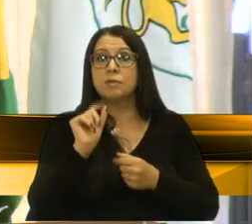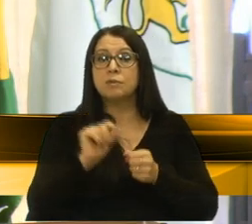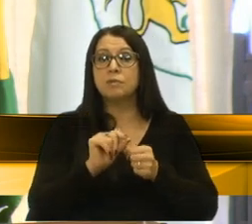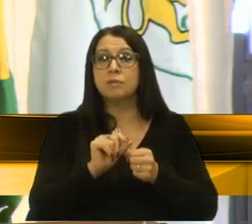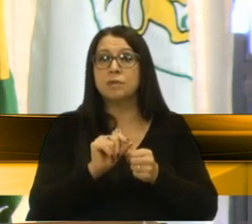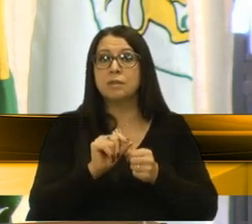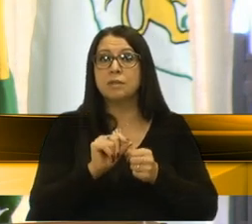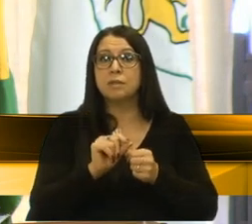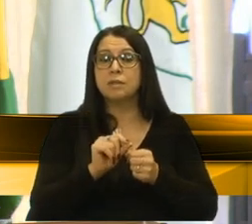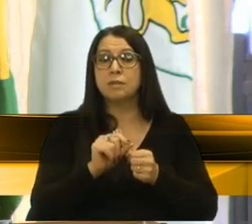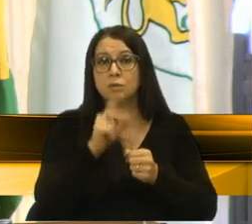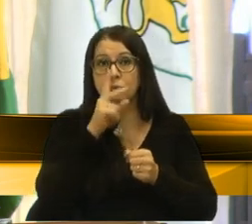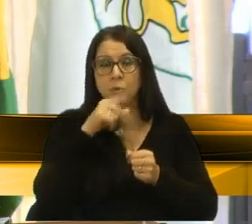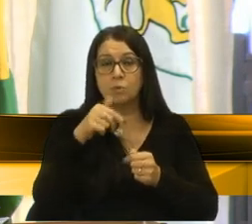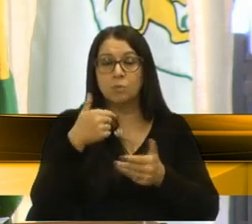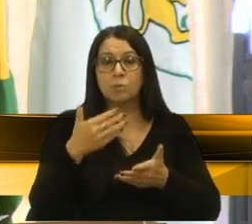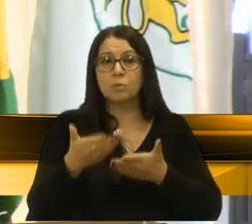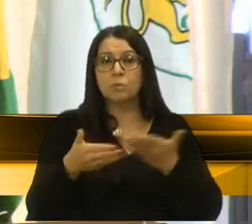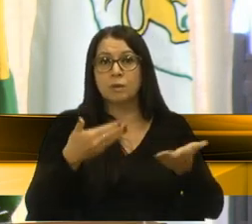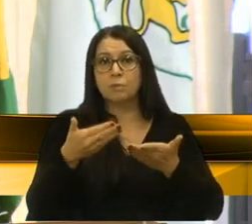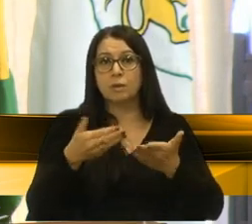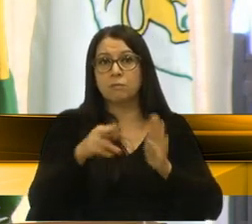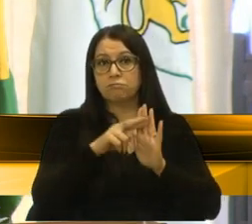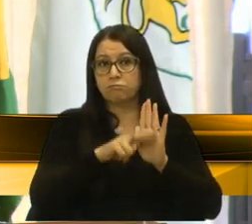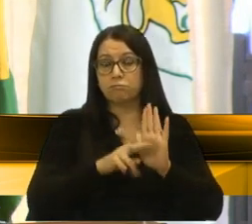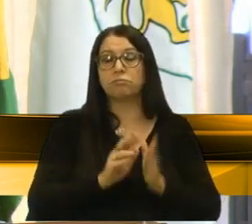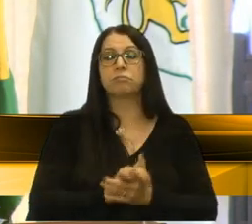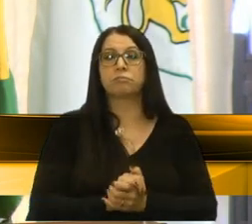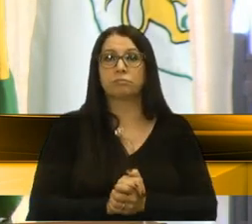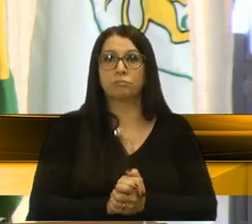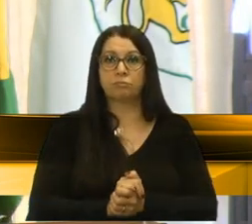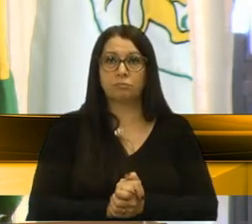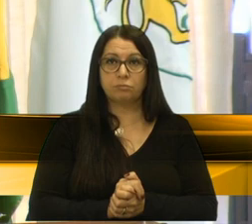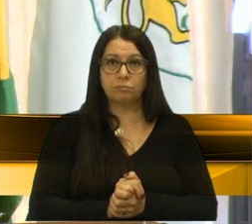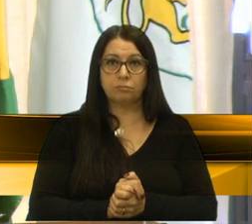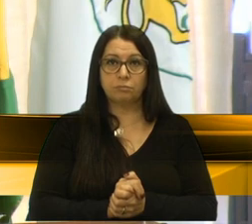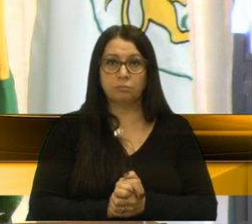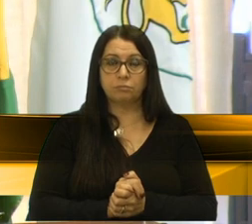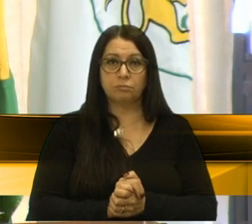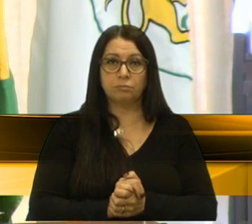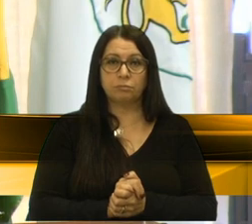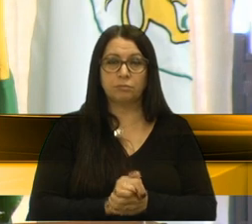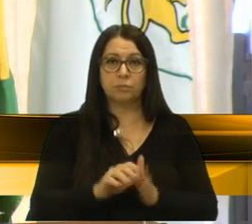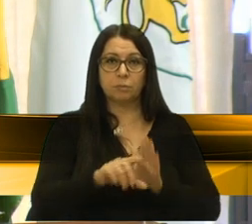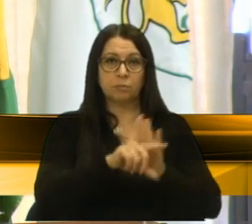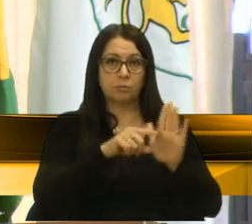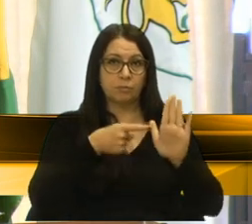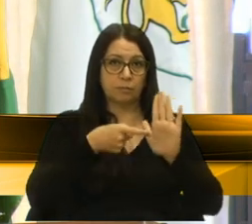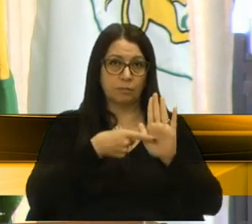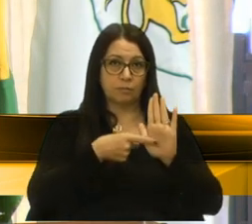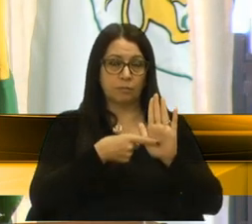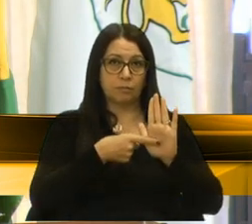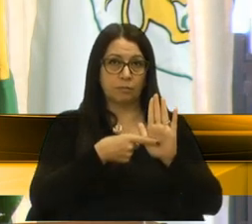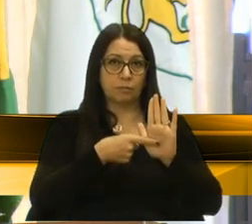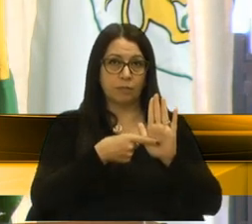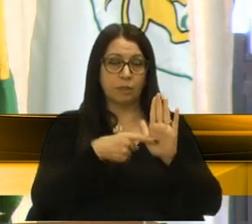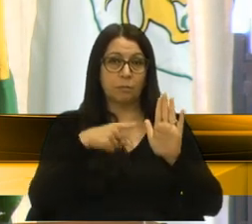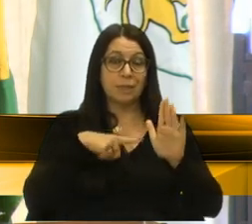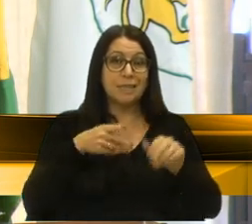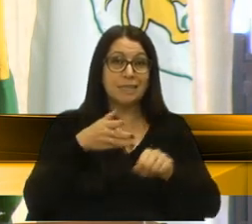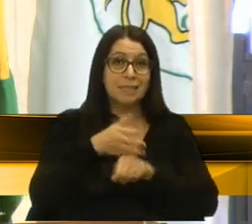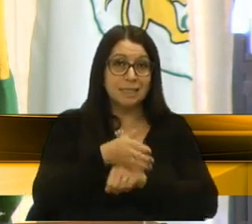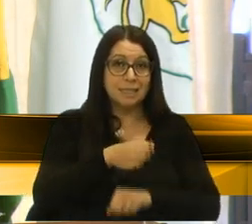prestados paralelamente aos serviços regulares. E no seu parágrafo 1º, para ter acesso